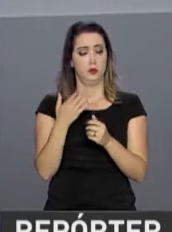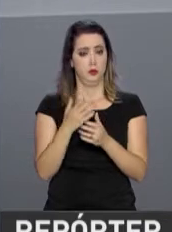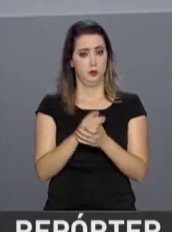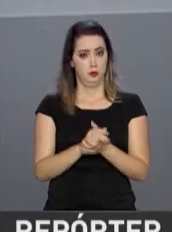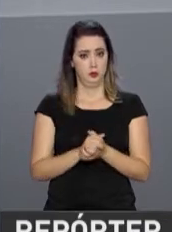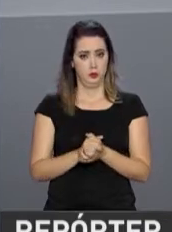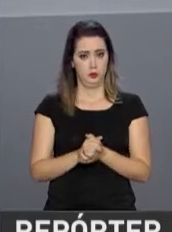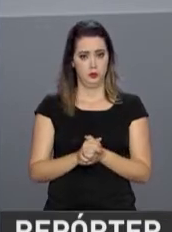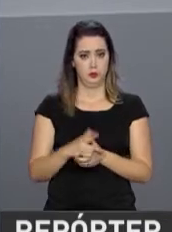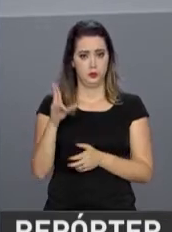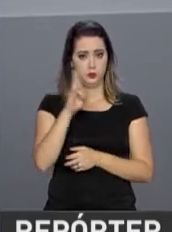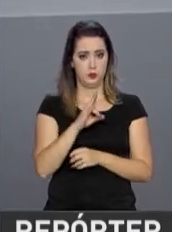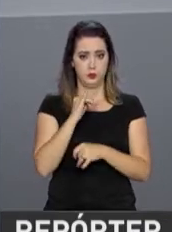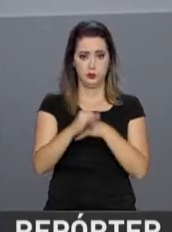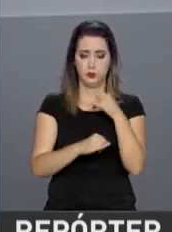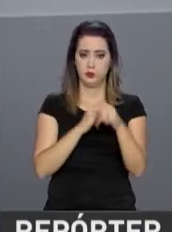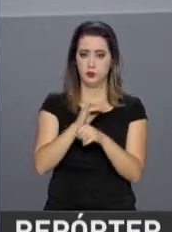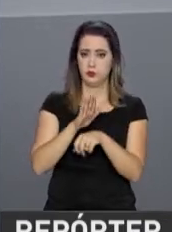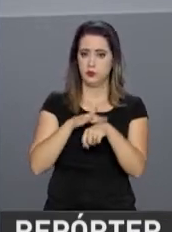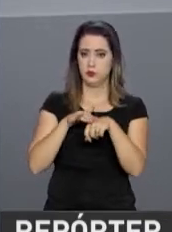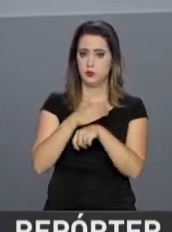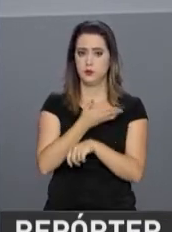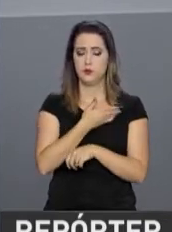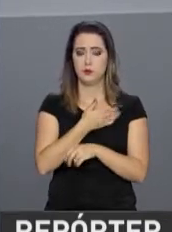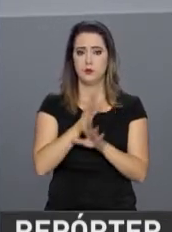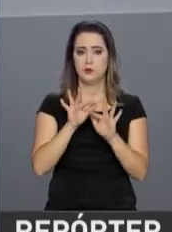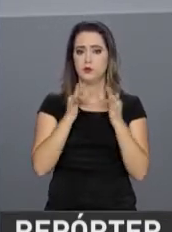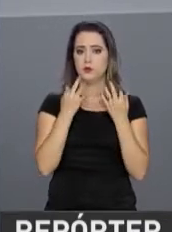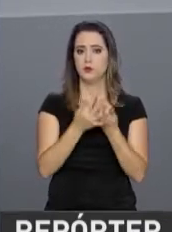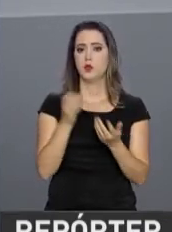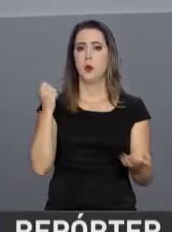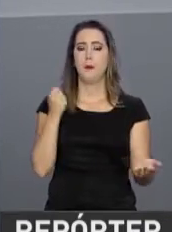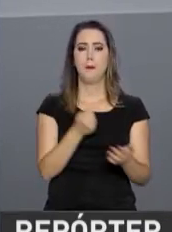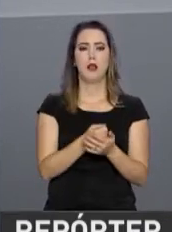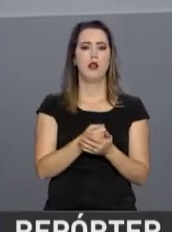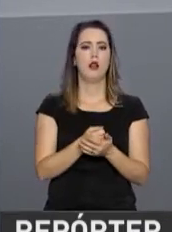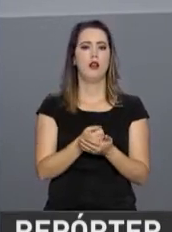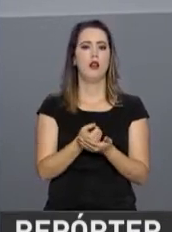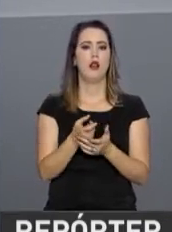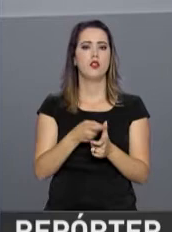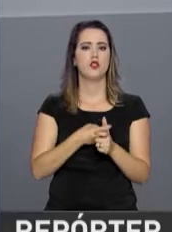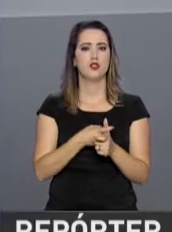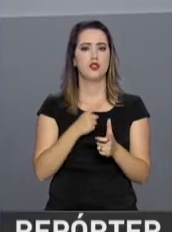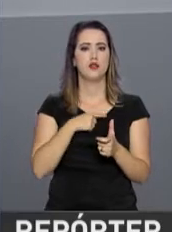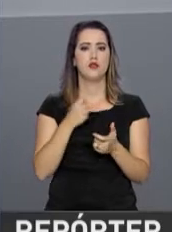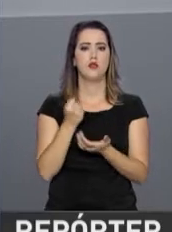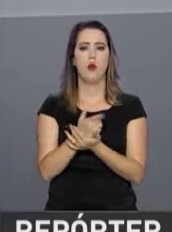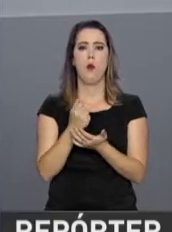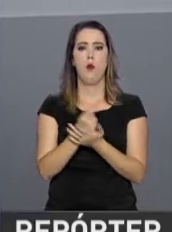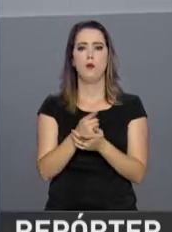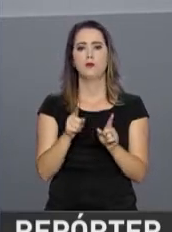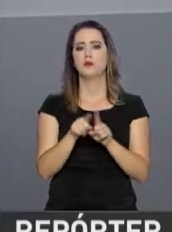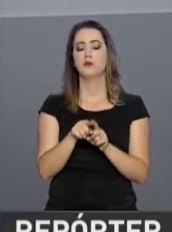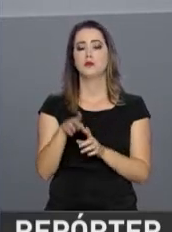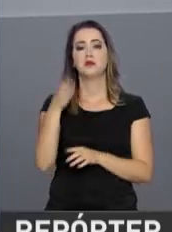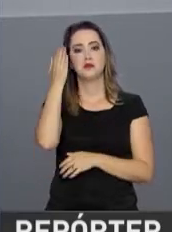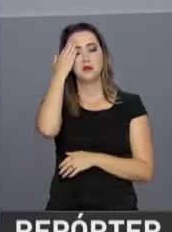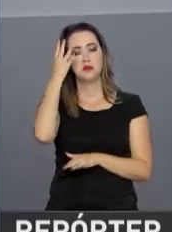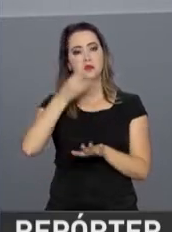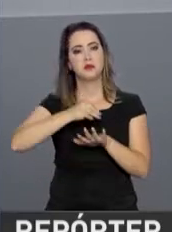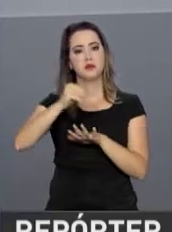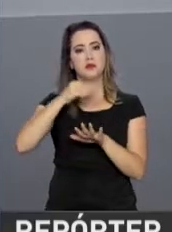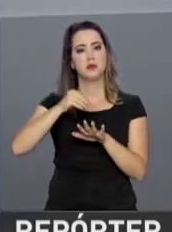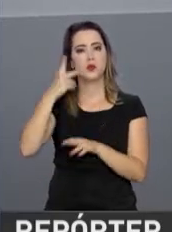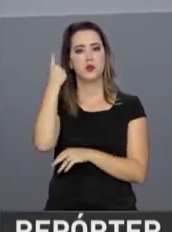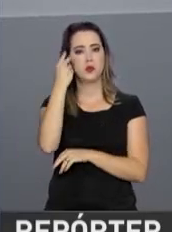usar a internet para conversar com amigos e família pagar contas fazer compras e se informar está entre as